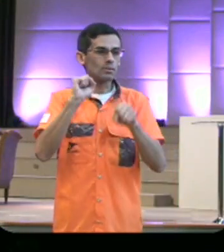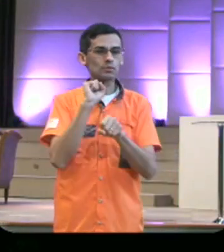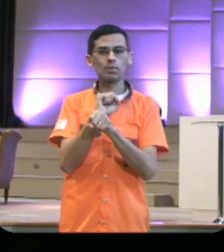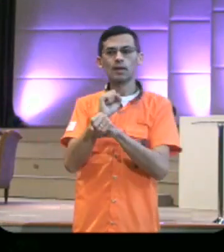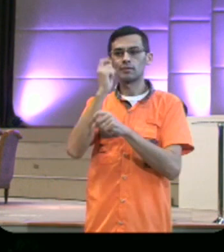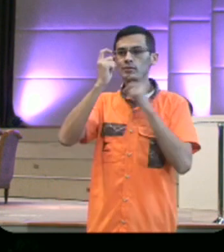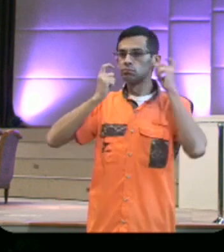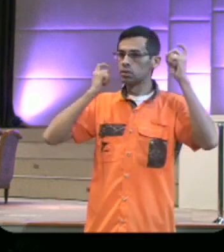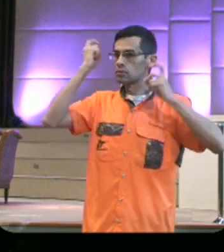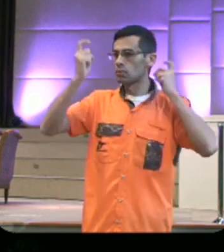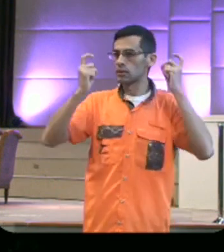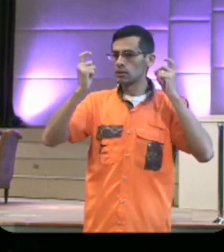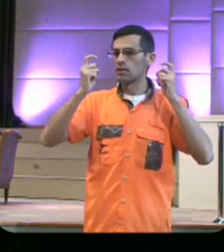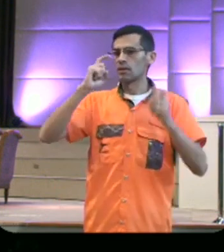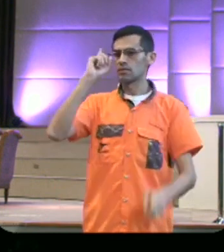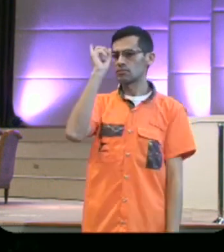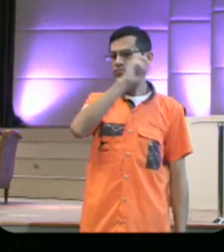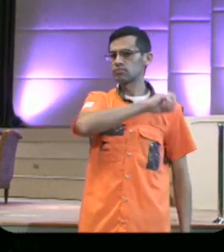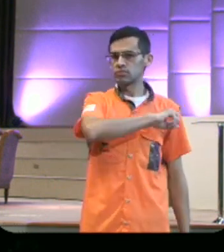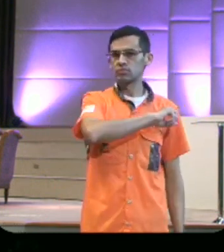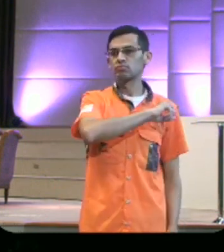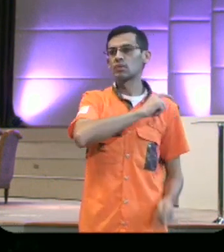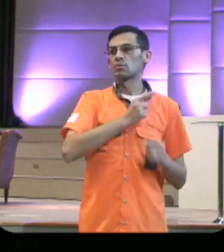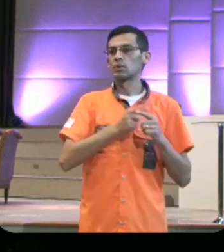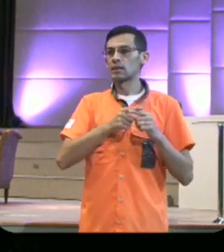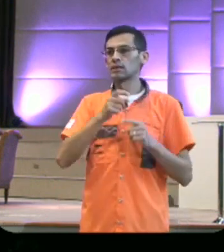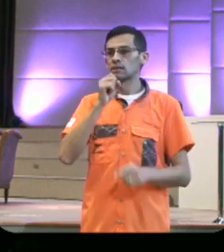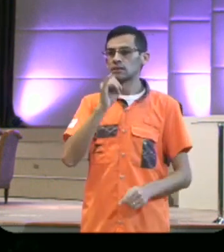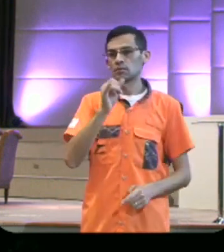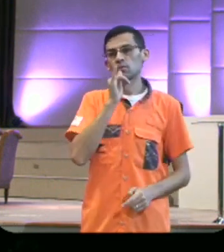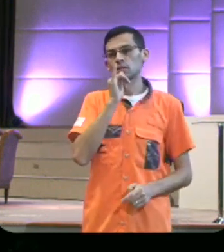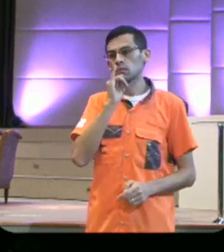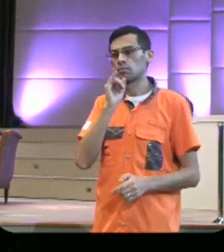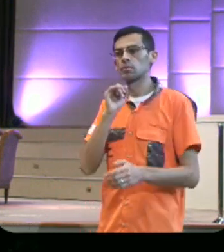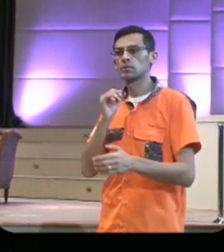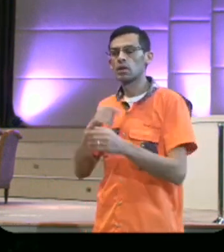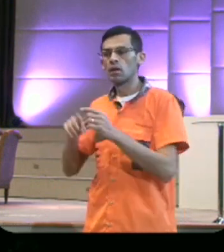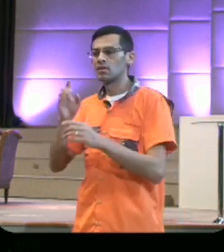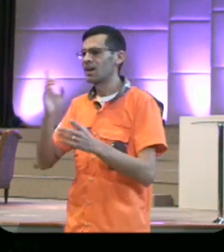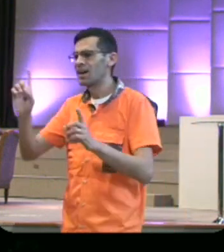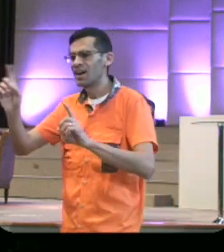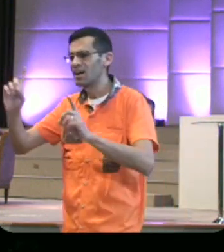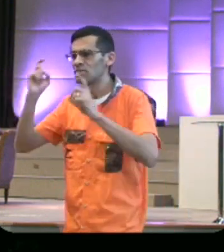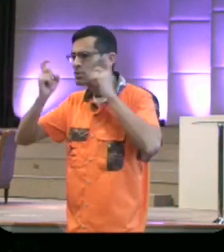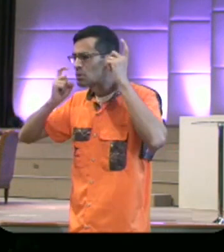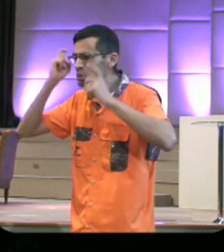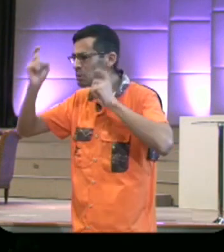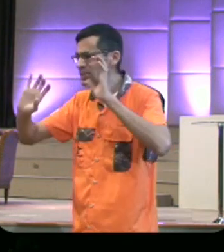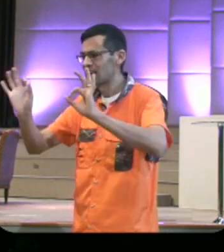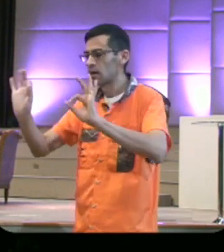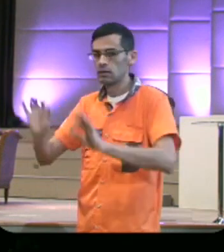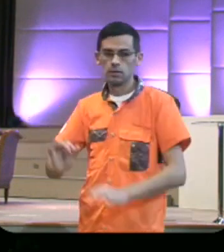Esse negócio é complicado, porque se a gente chegar para alguém e dizer assim, não se preocupe, dá